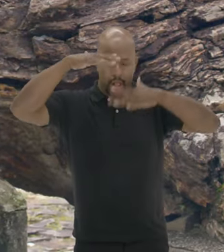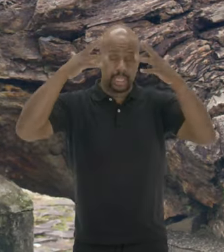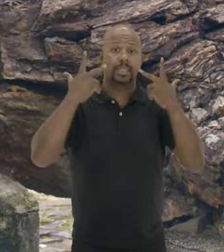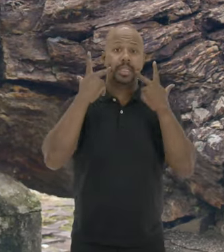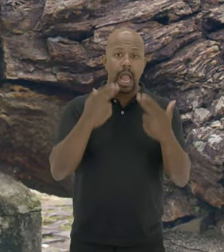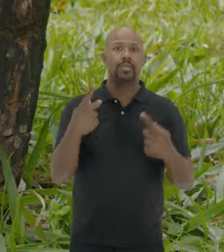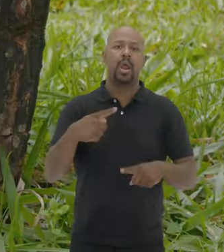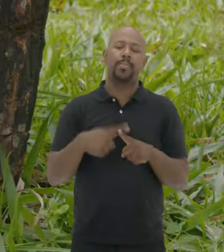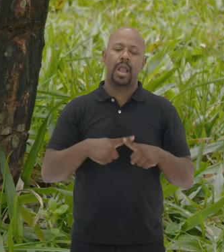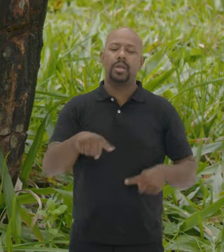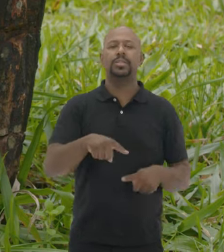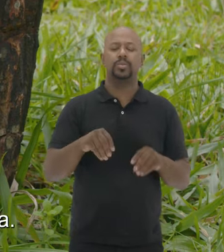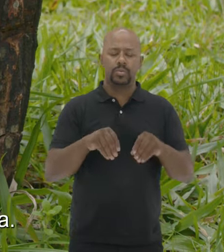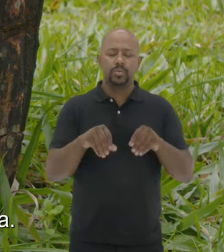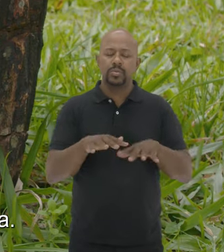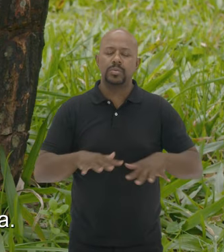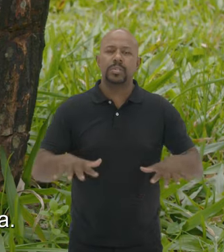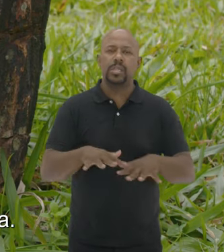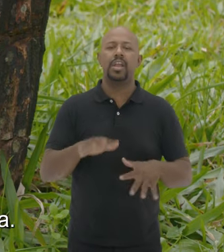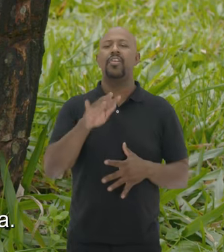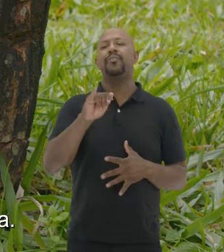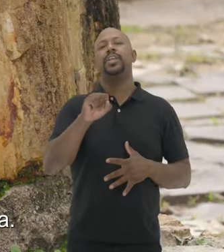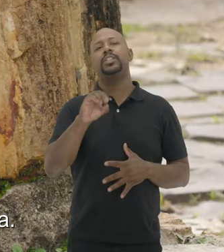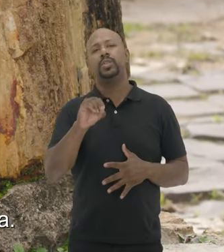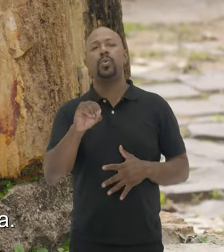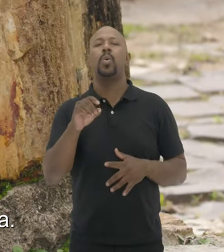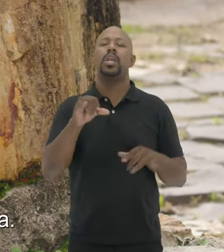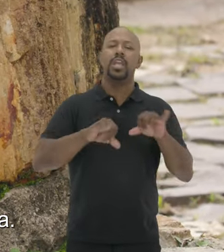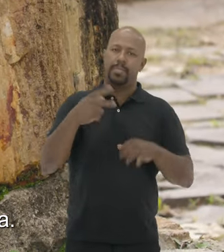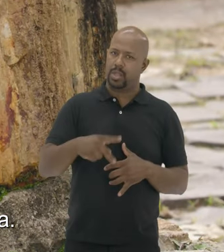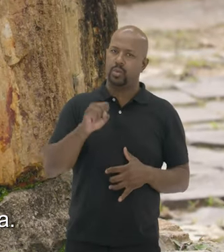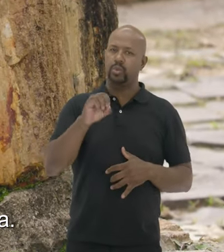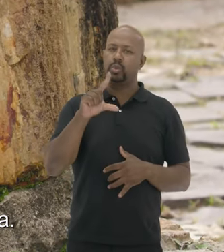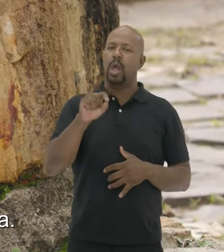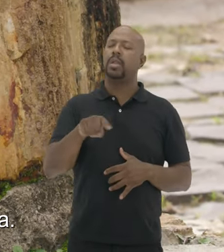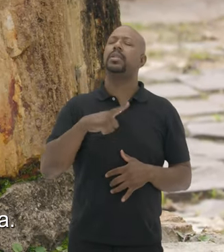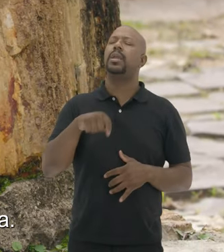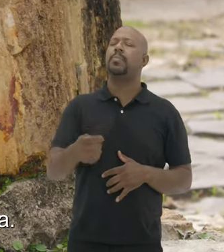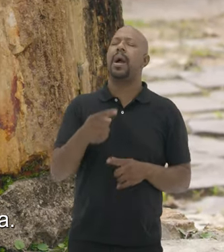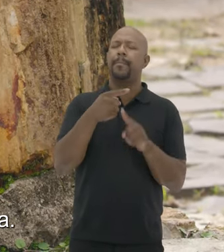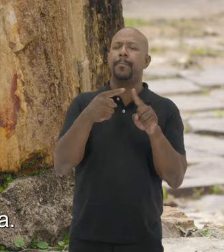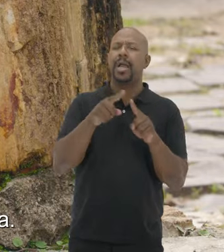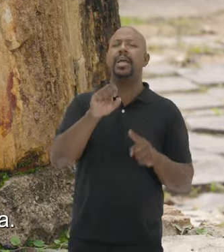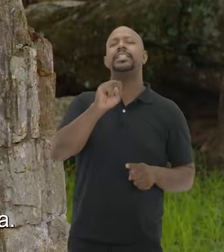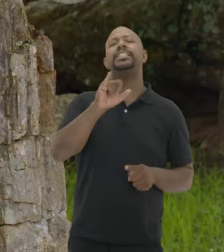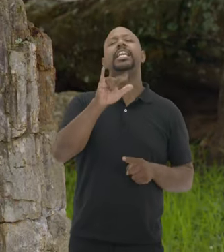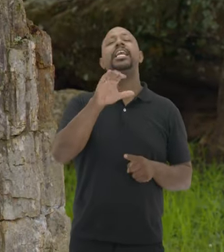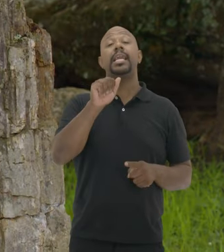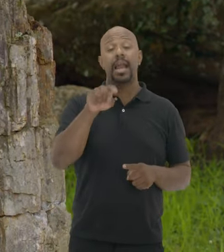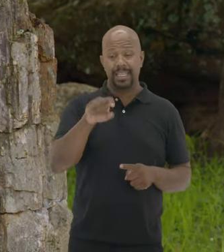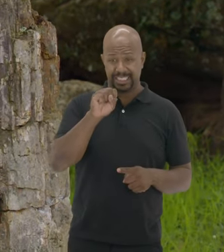por causa da composição do solo composição físico-química do solo que tem uma partícula chamada